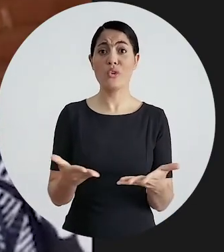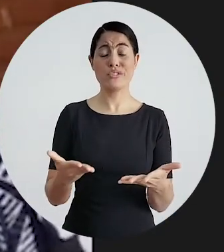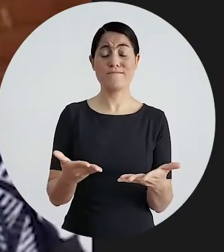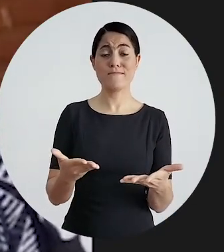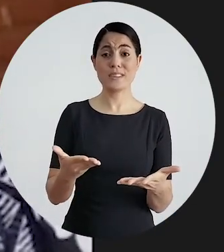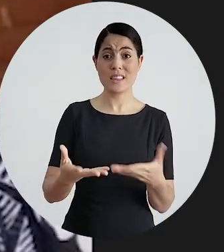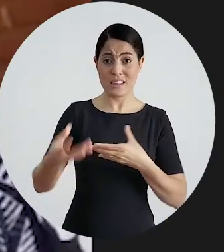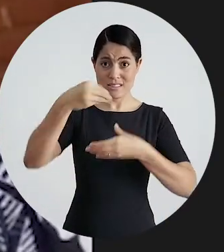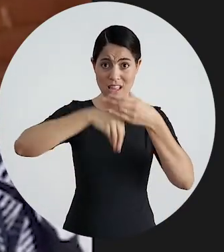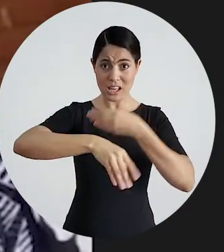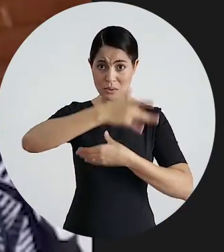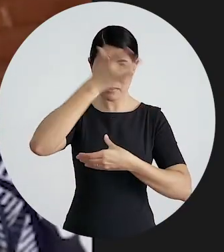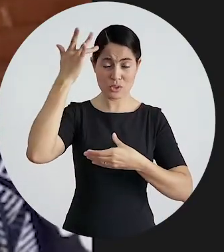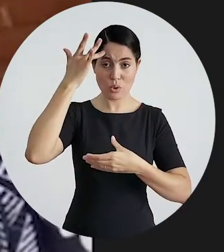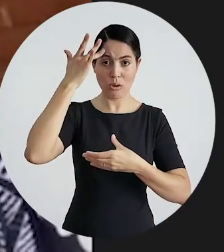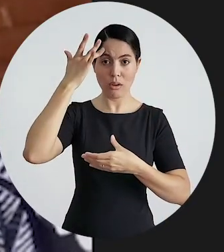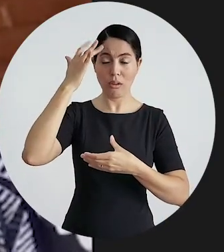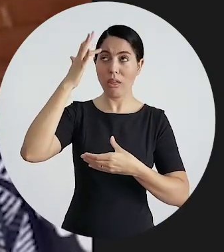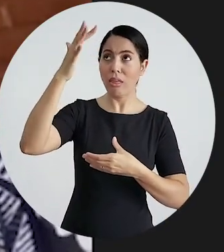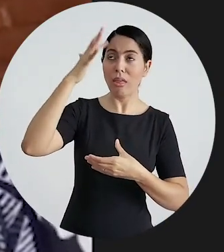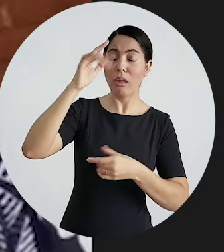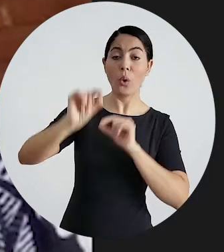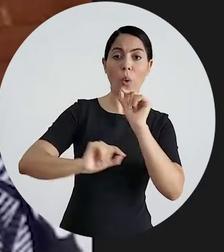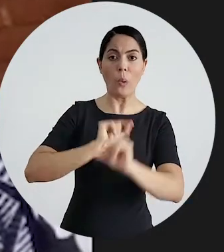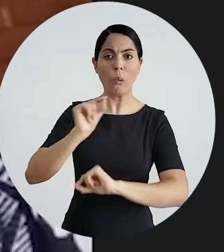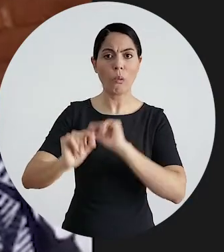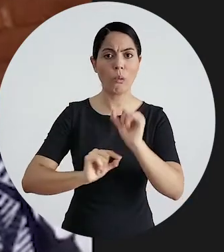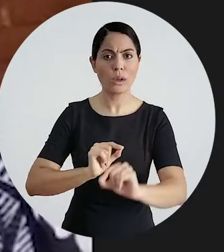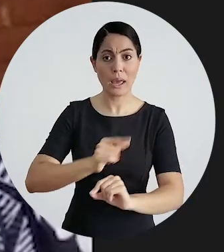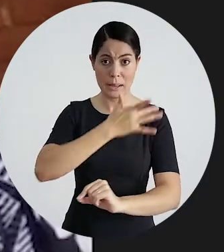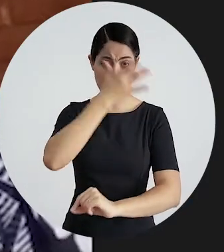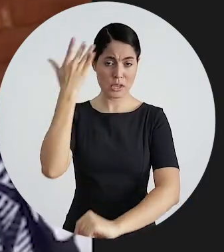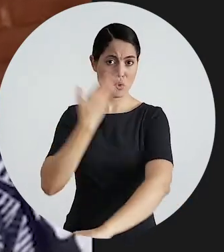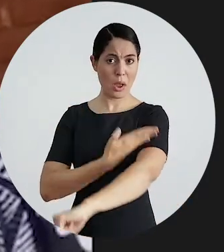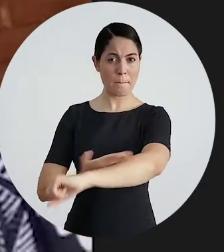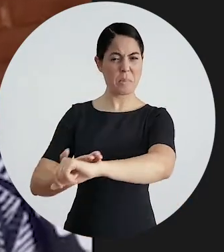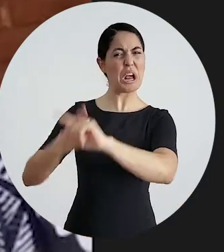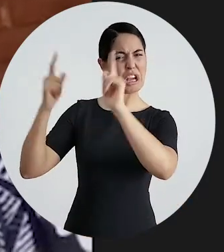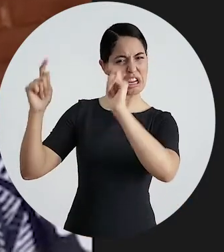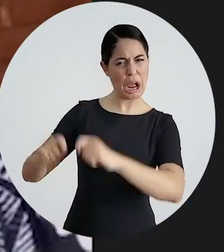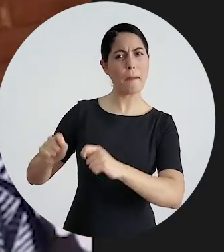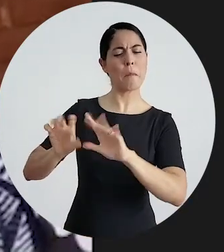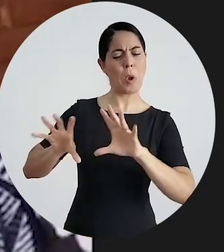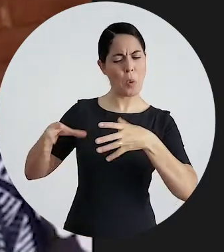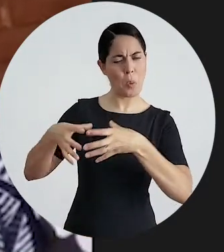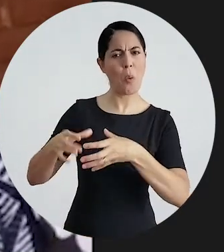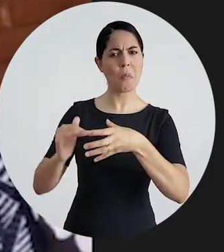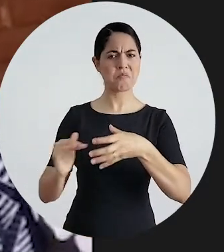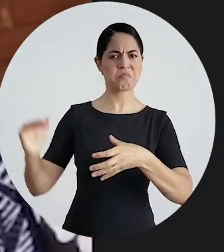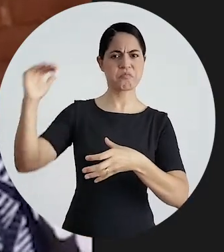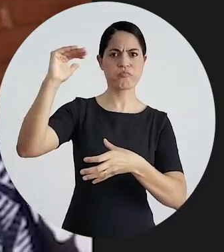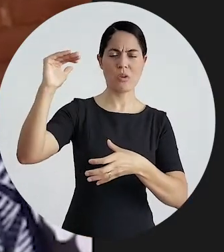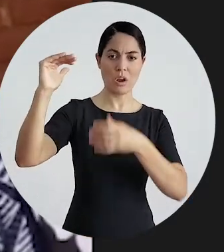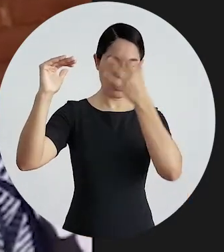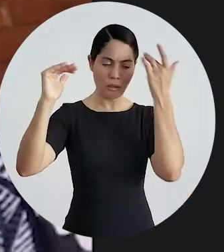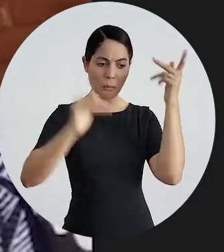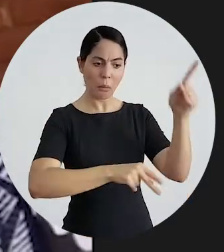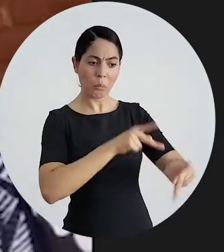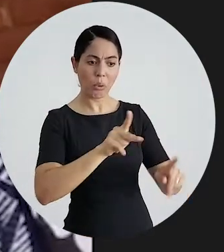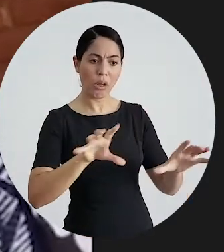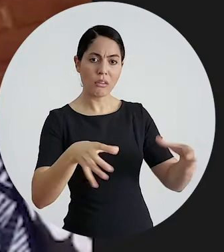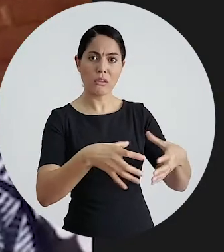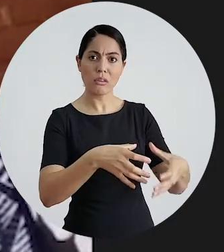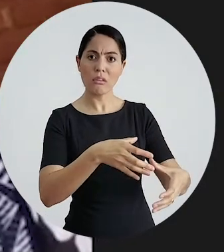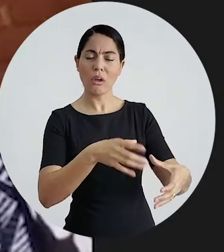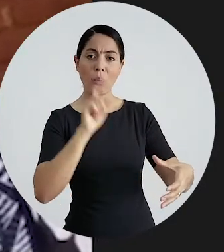no imaginário coletivo que pessoas brancas são mais capazes, têm que integrar uma elite e que